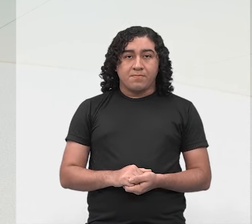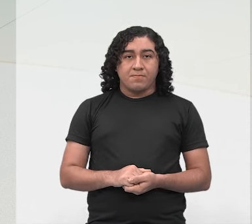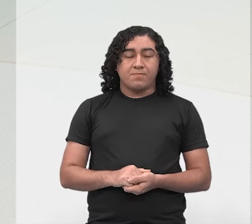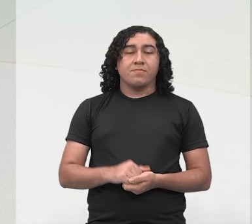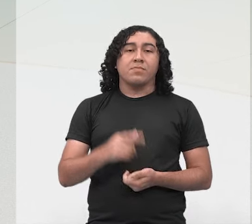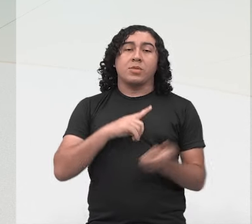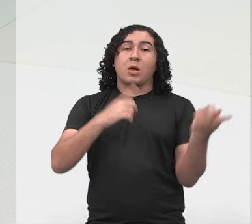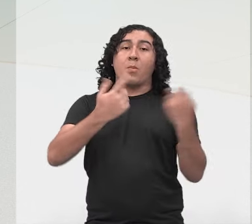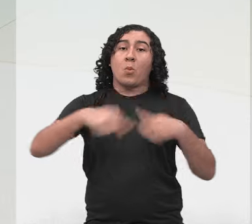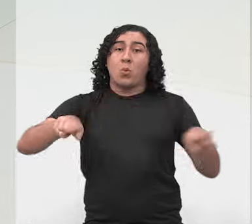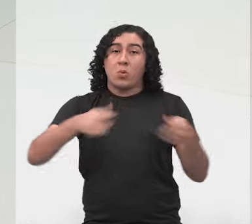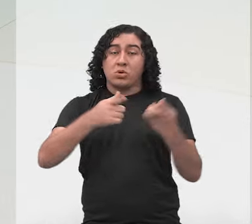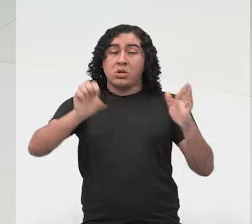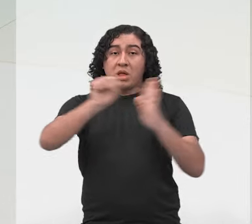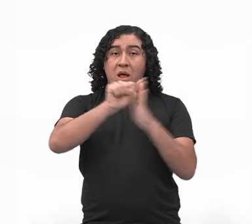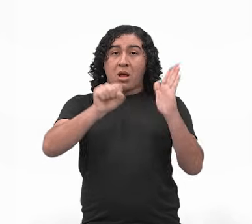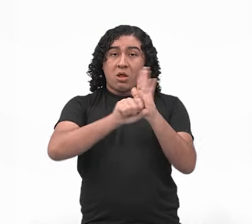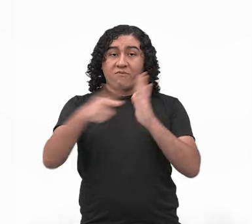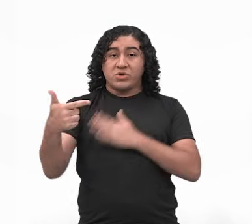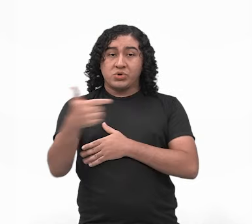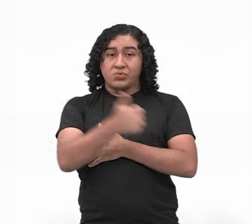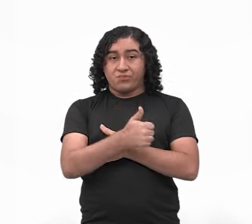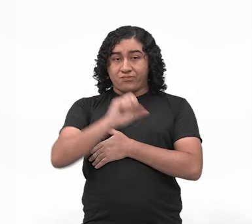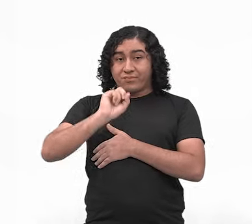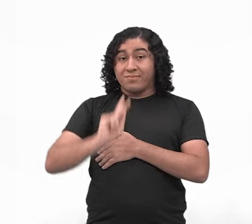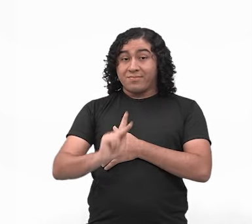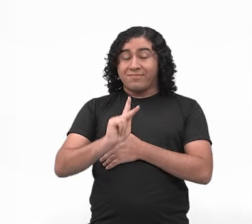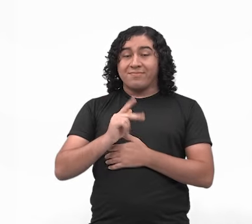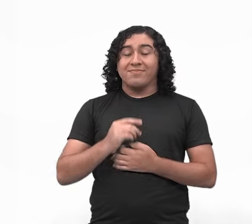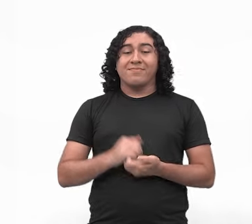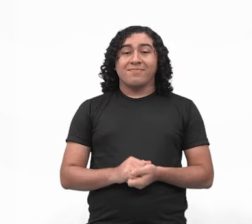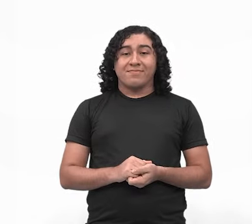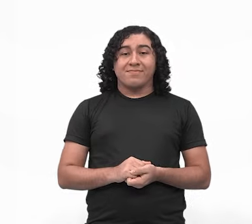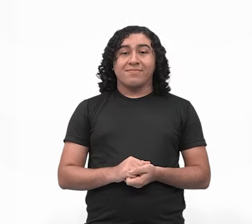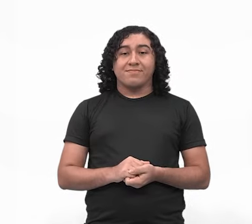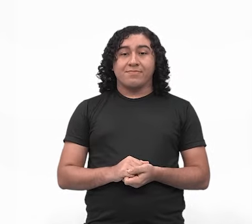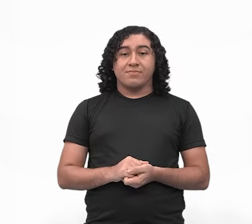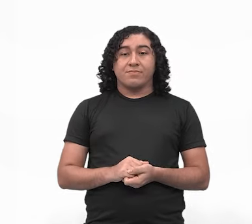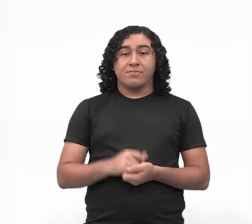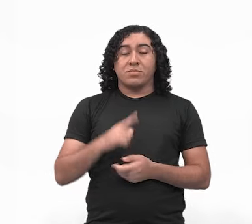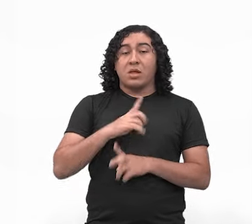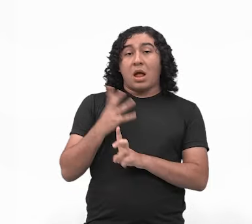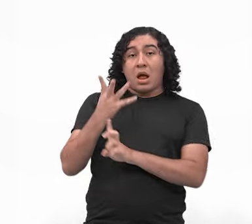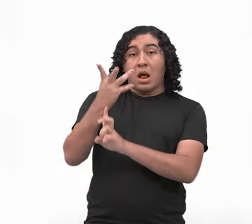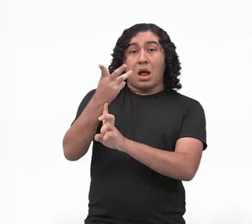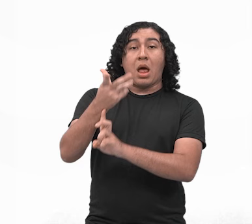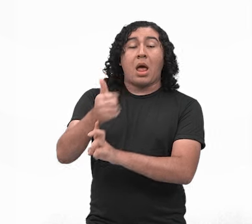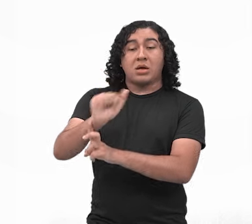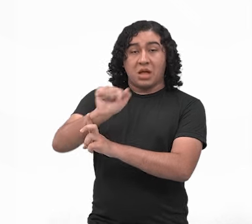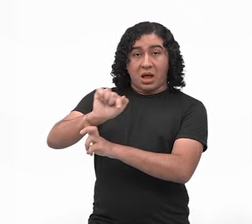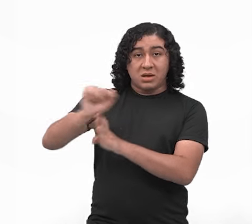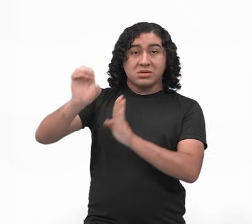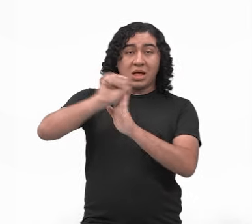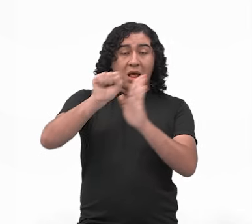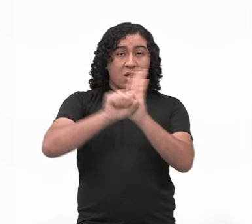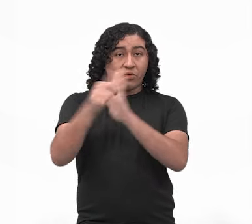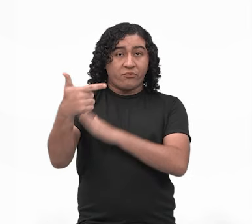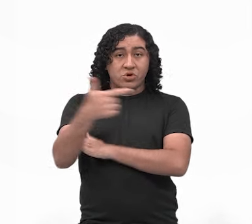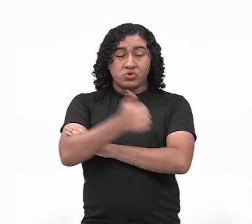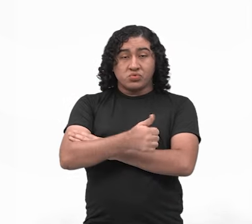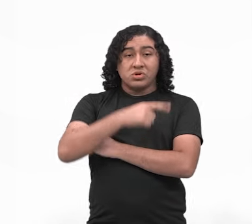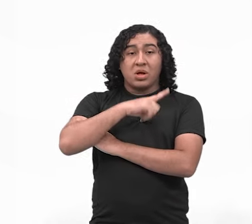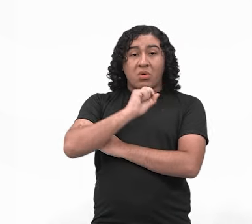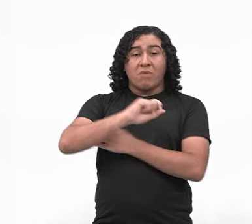do século XXI, certo? E aí eu trago para vocês a arte contemporânea do século XXI, é marcada por uma diversidade